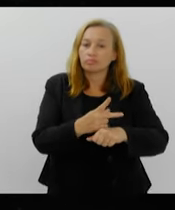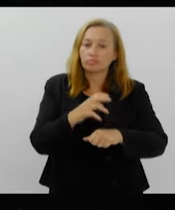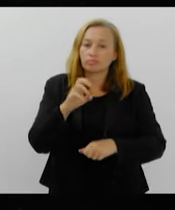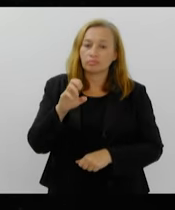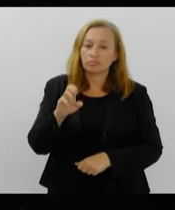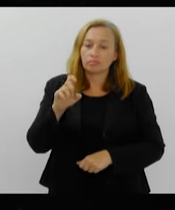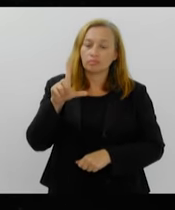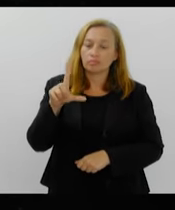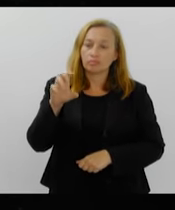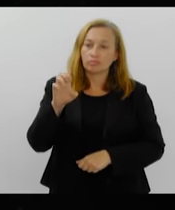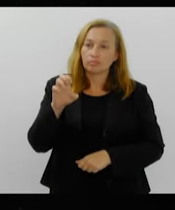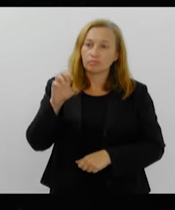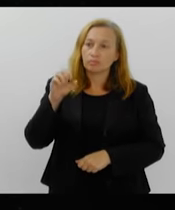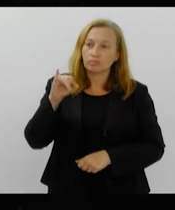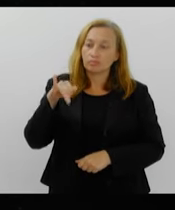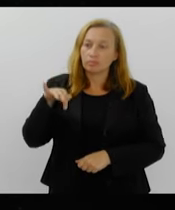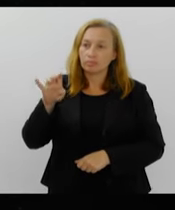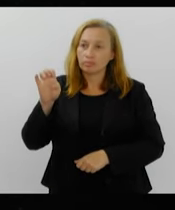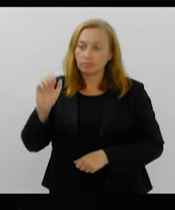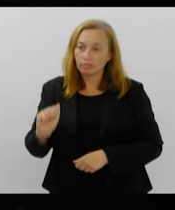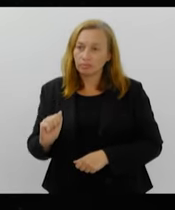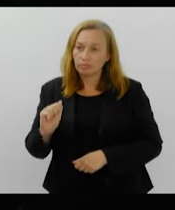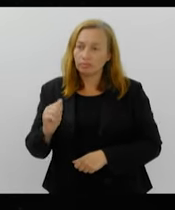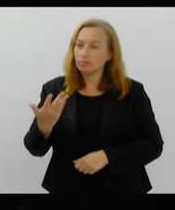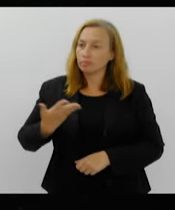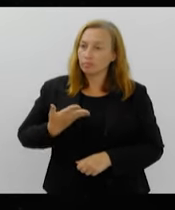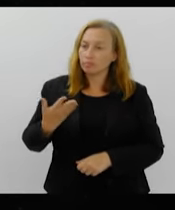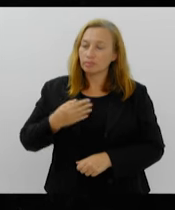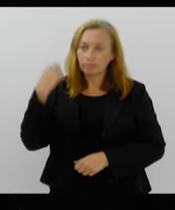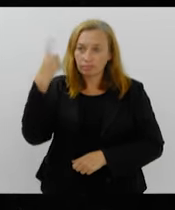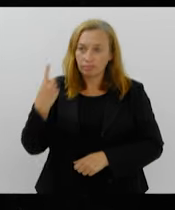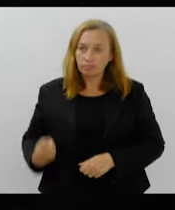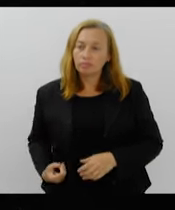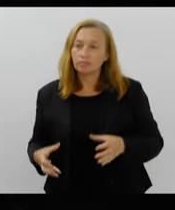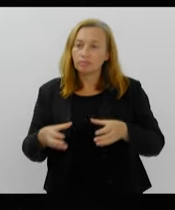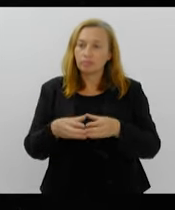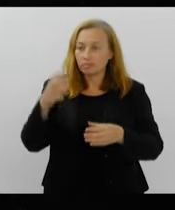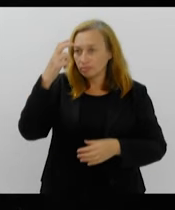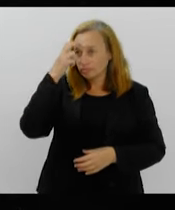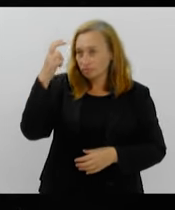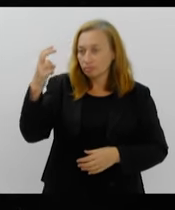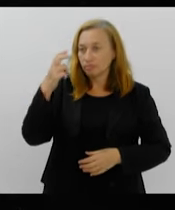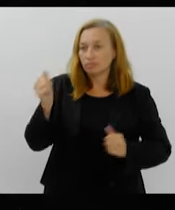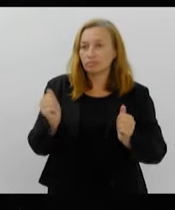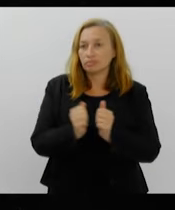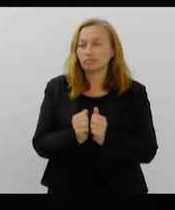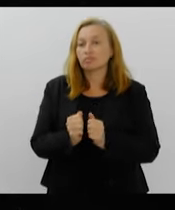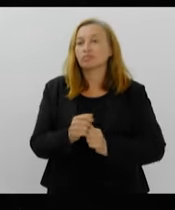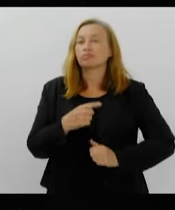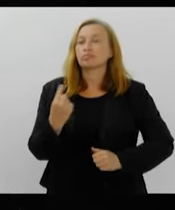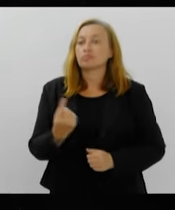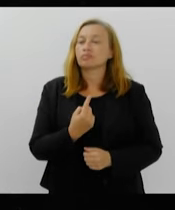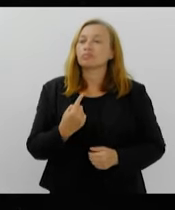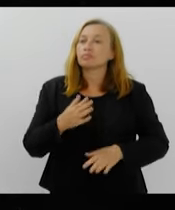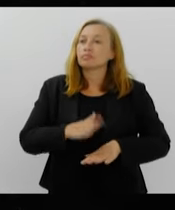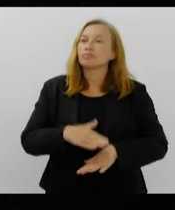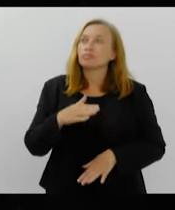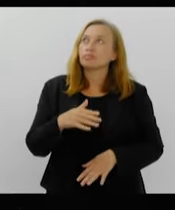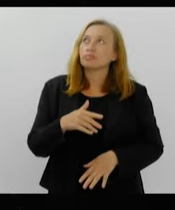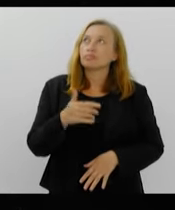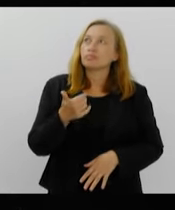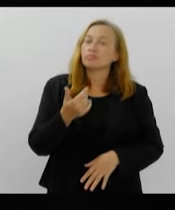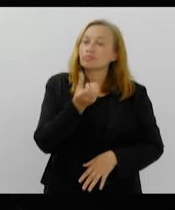Studart minha colega Dani balb que é da comissão de Cultura esteve lá conosco e foram mais de